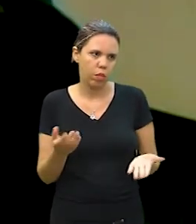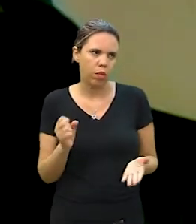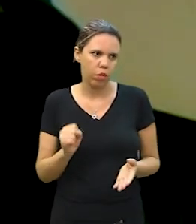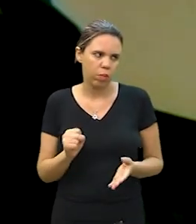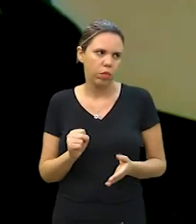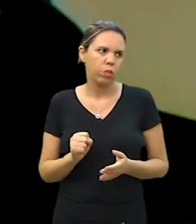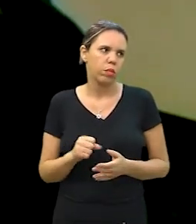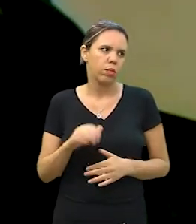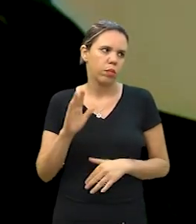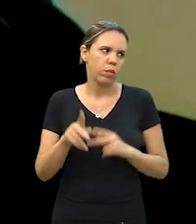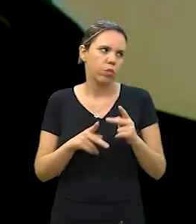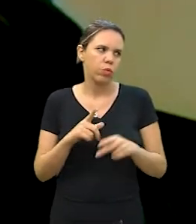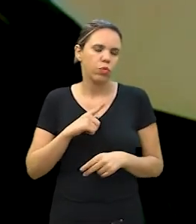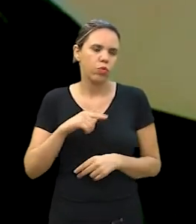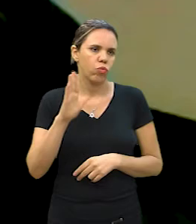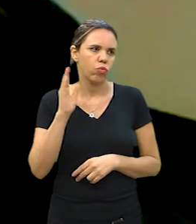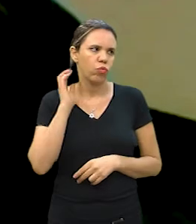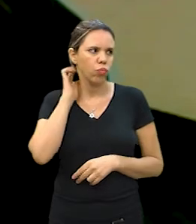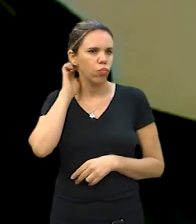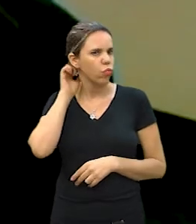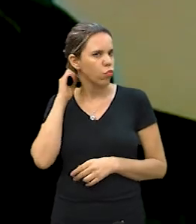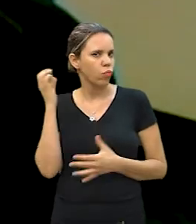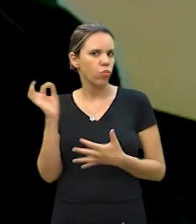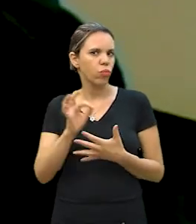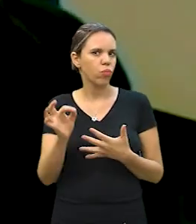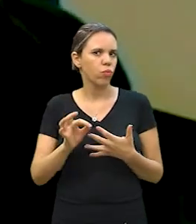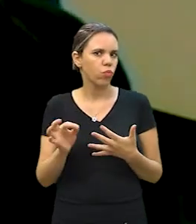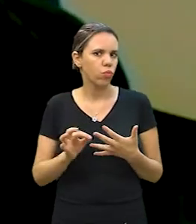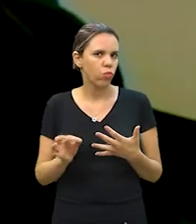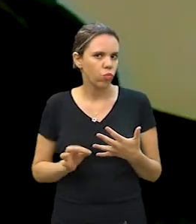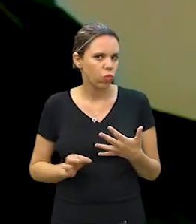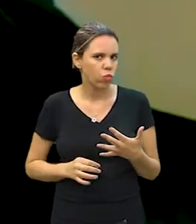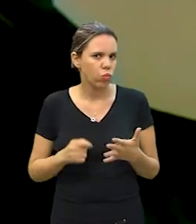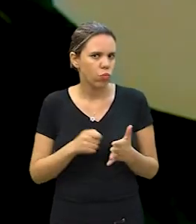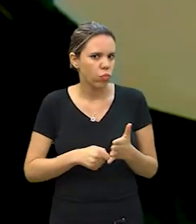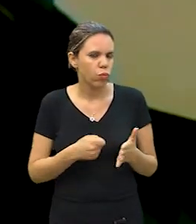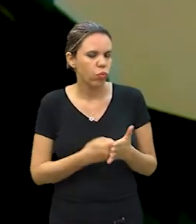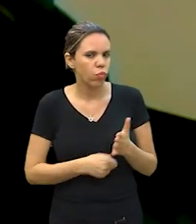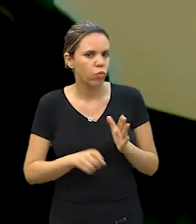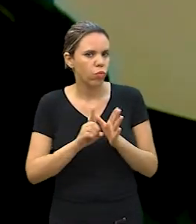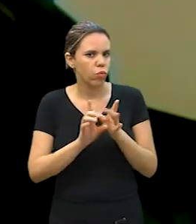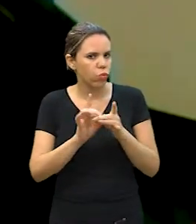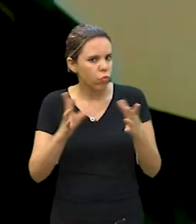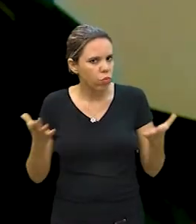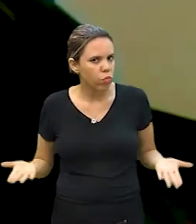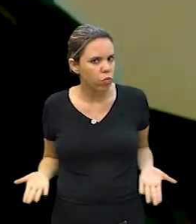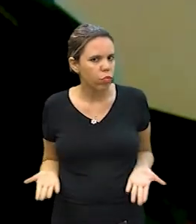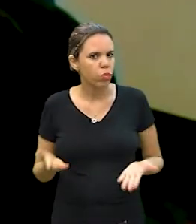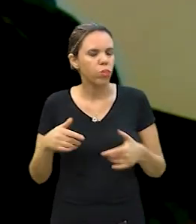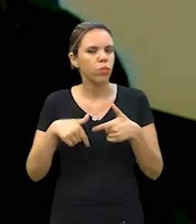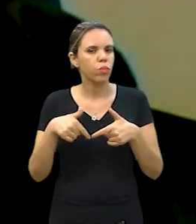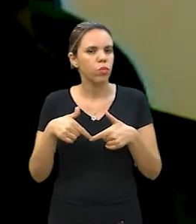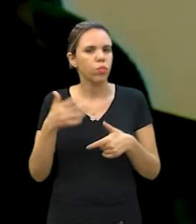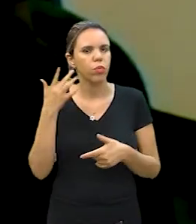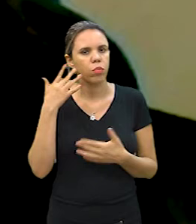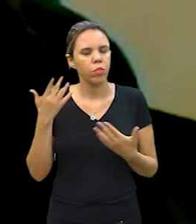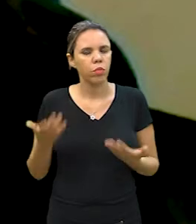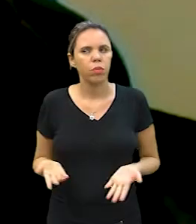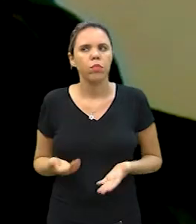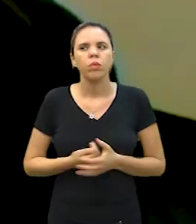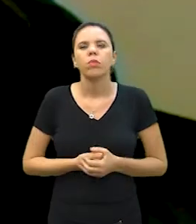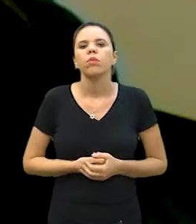pessoas possam cada vez mais ter esse conjunto de políticas disponíveis, né? Acho que o